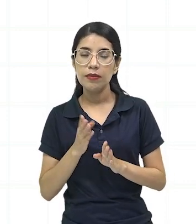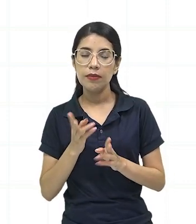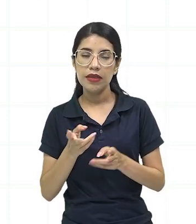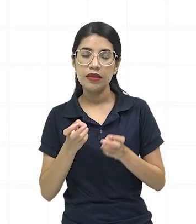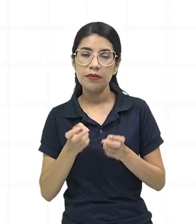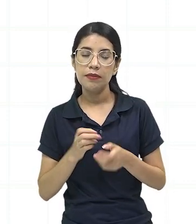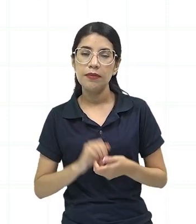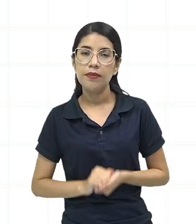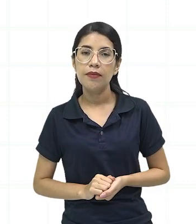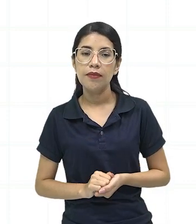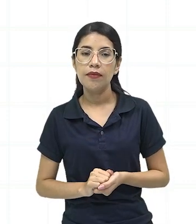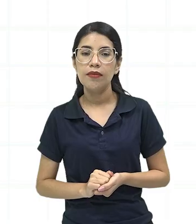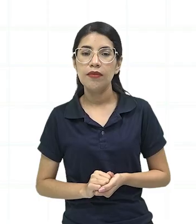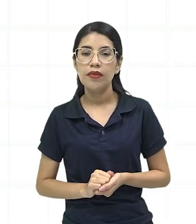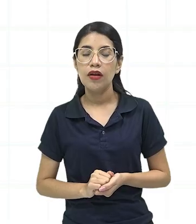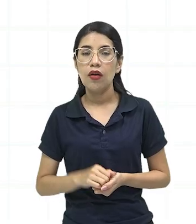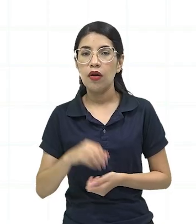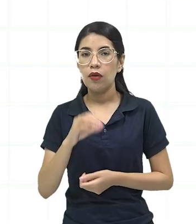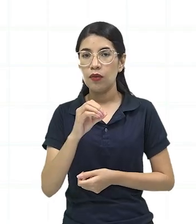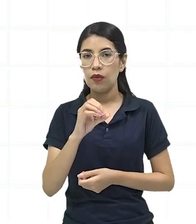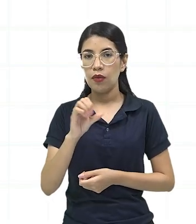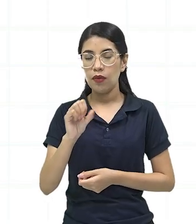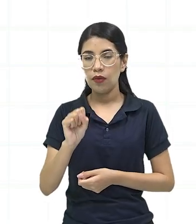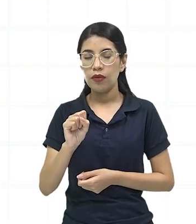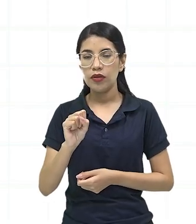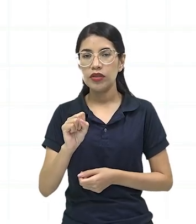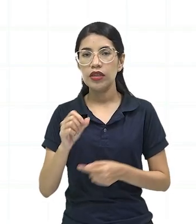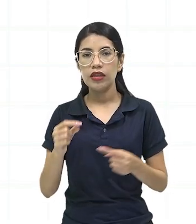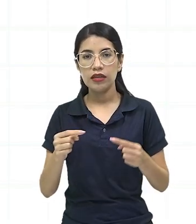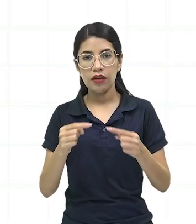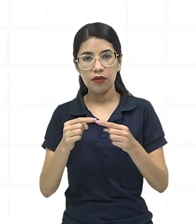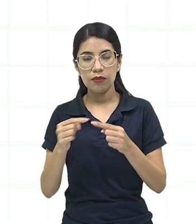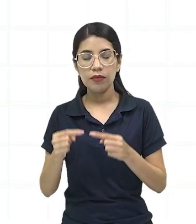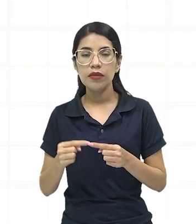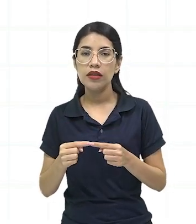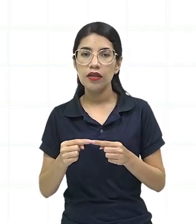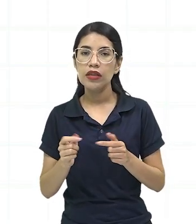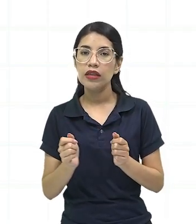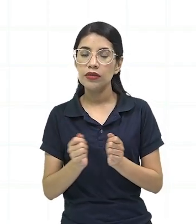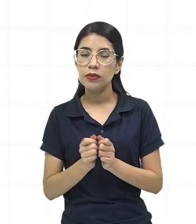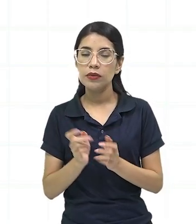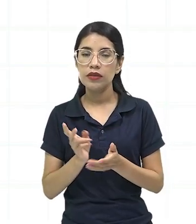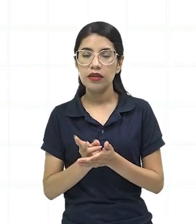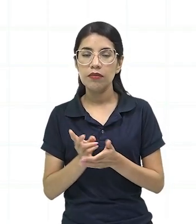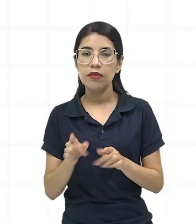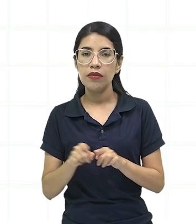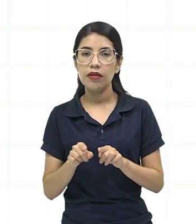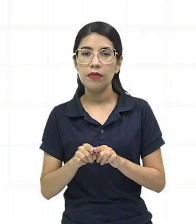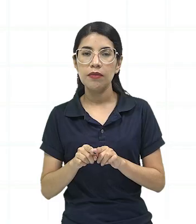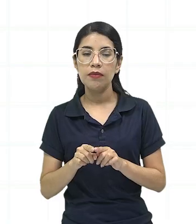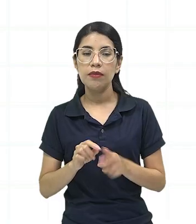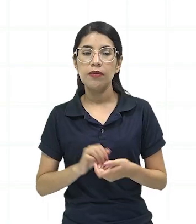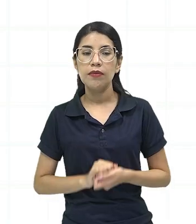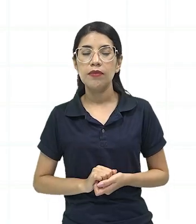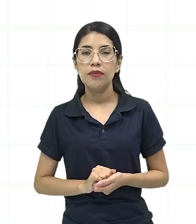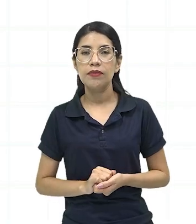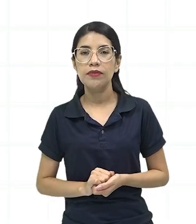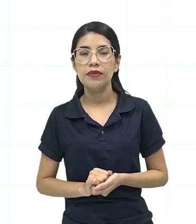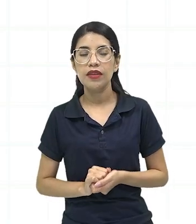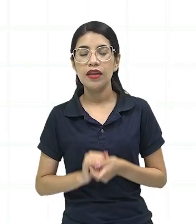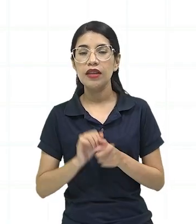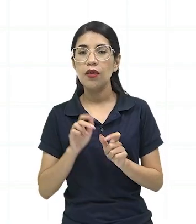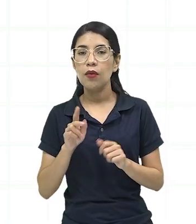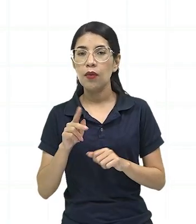aqui, certo? Vejo que estão acompanhando, estão concordando. Então, meu pronome relativo, menina, eu só quero colocar